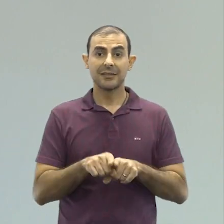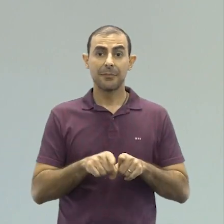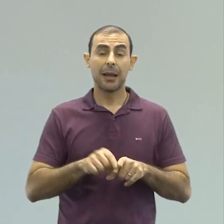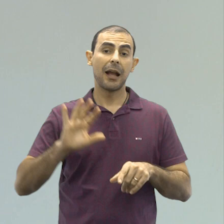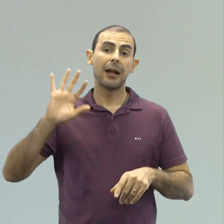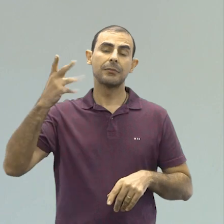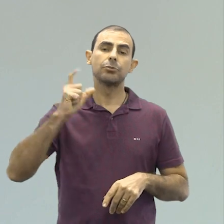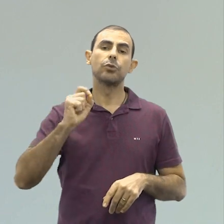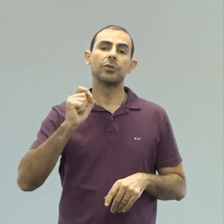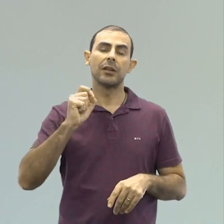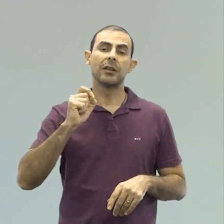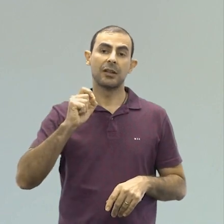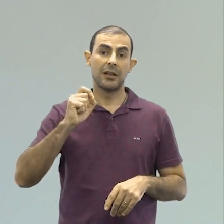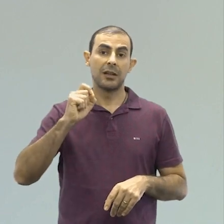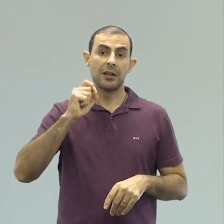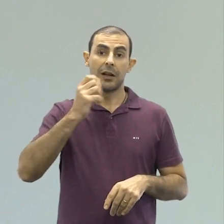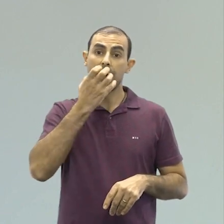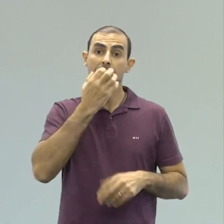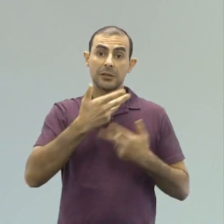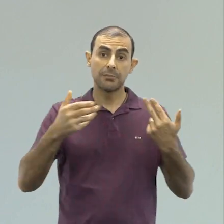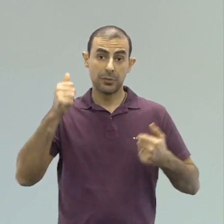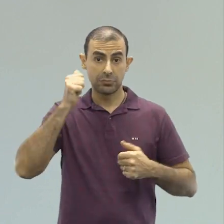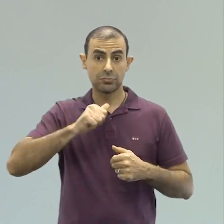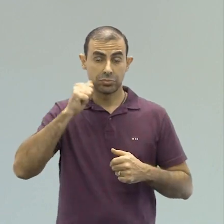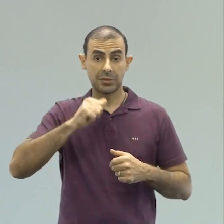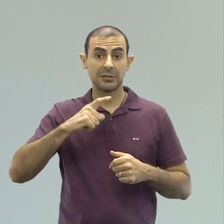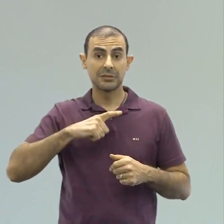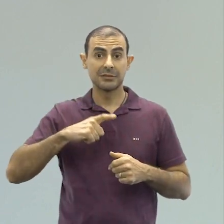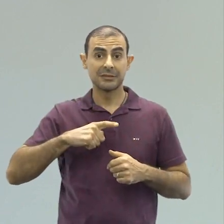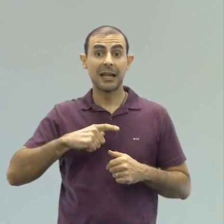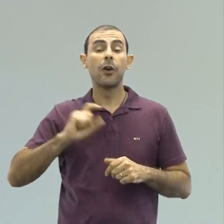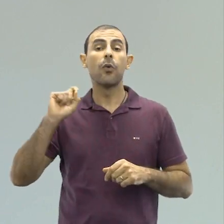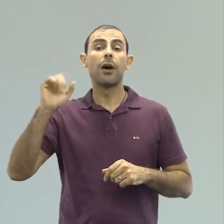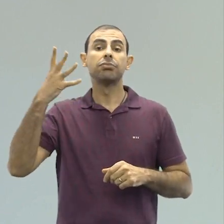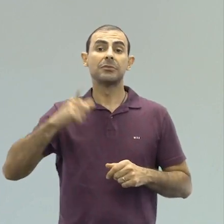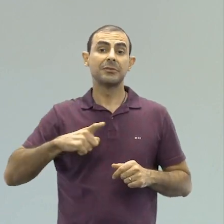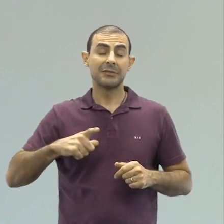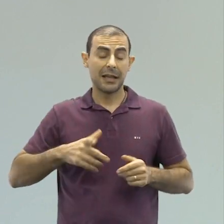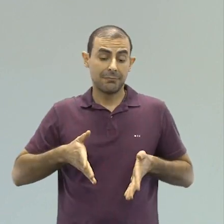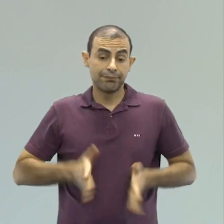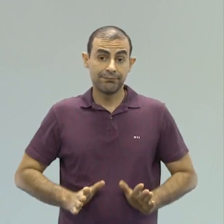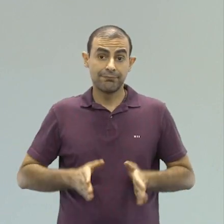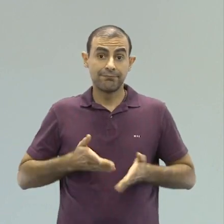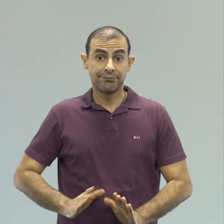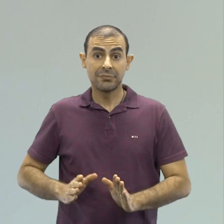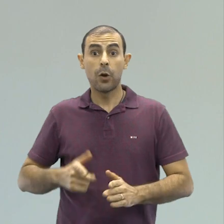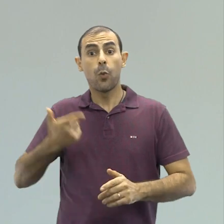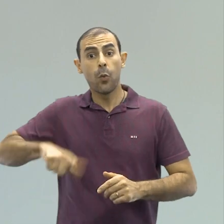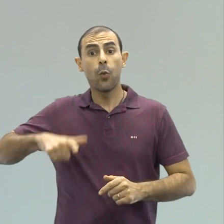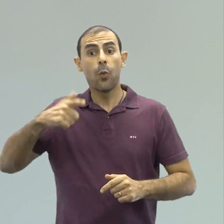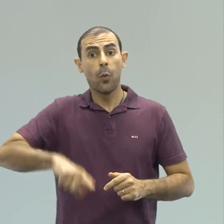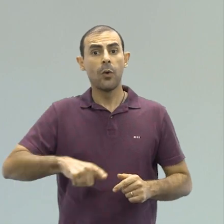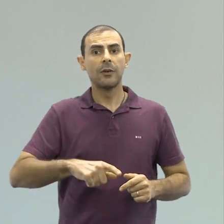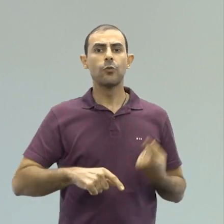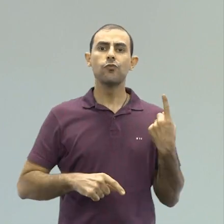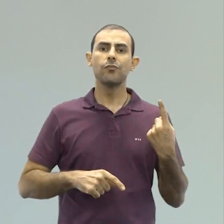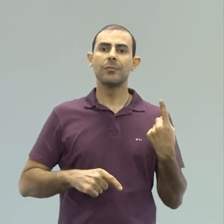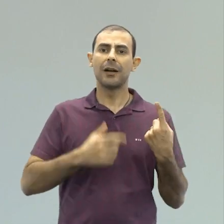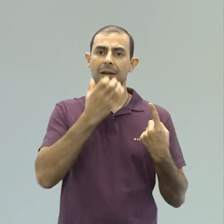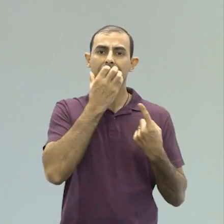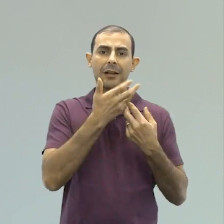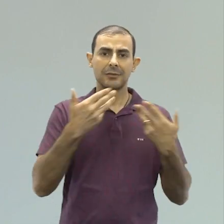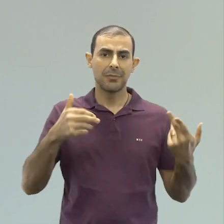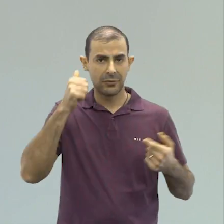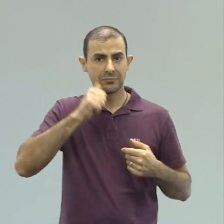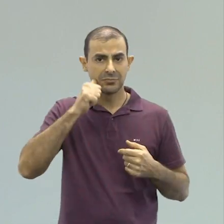quando a gente pega algumas fêmeas em alguns bairros, tem fêmea que pare 2, 3 vezes ao ano. Então, uma única fêmea, uma cadela,